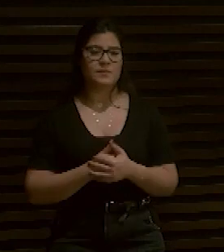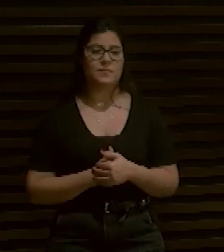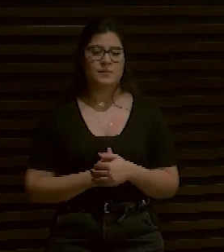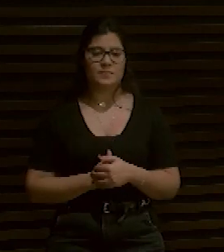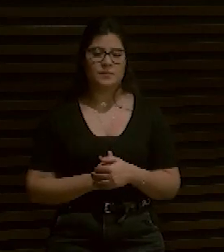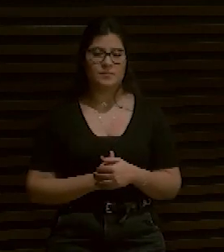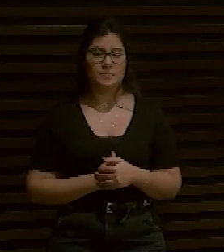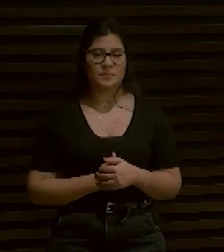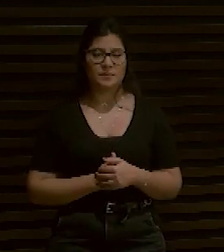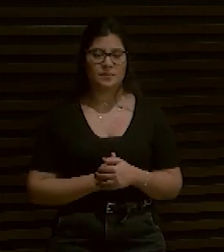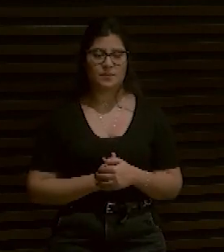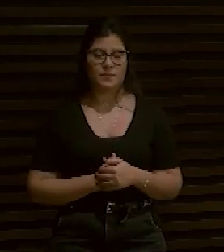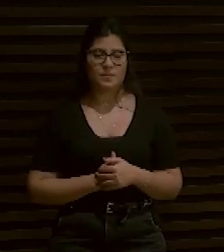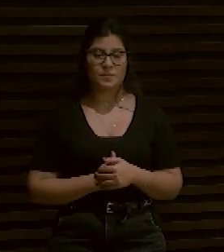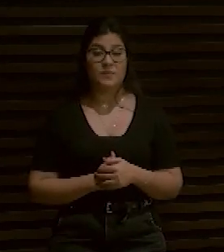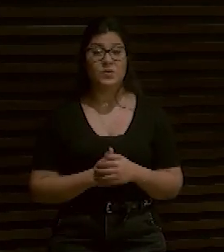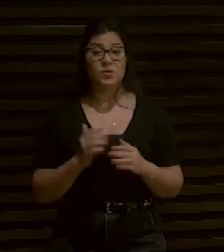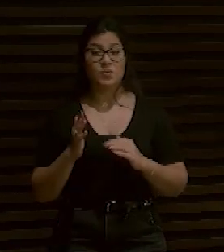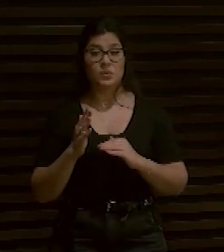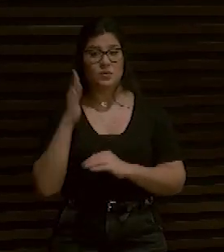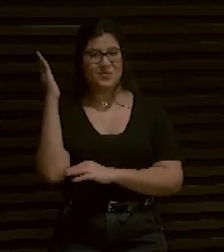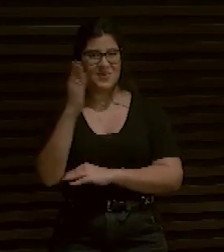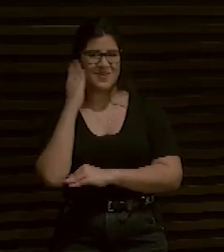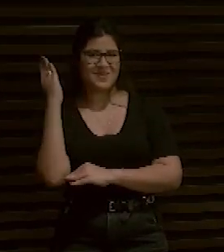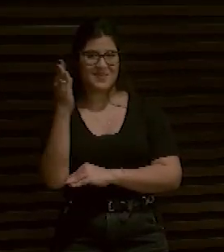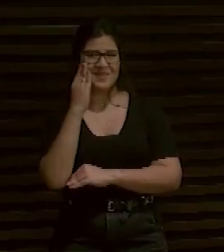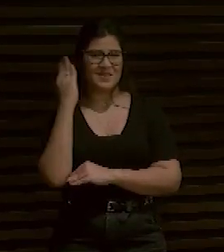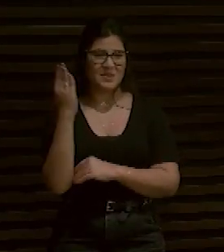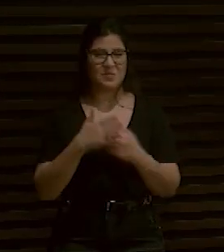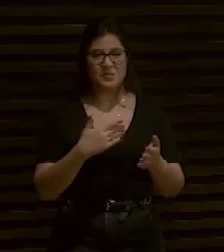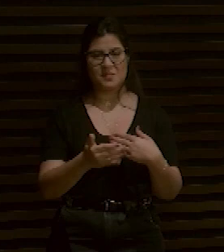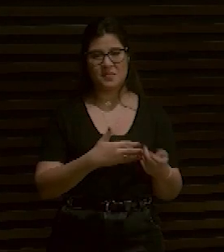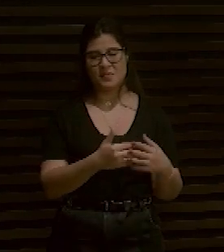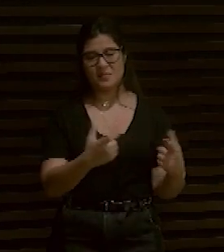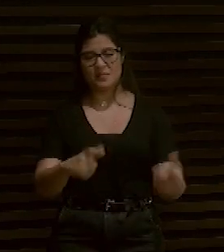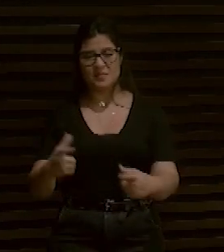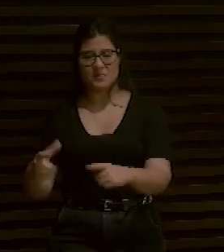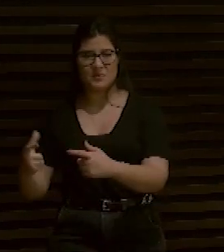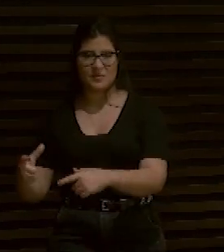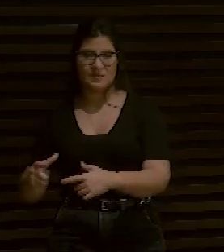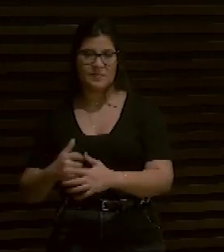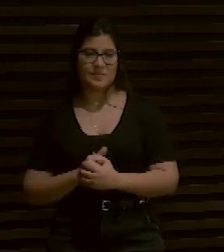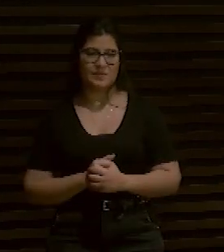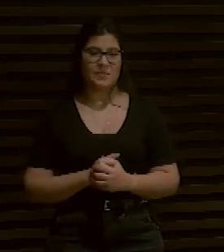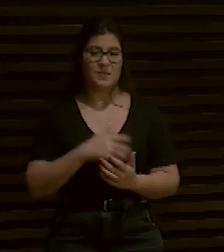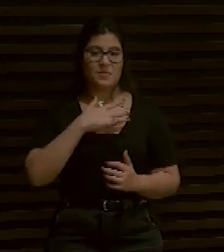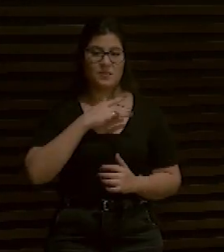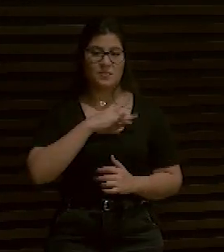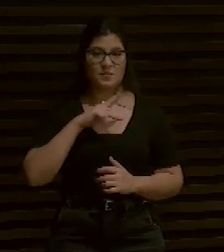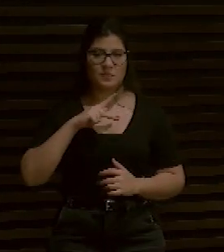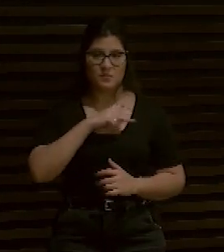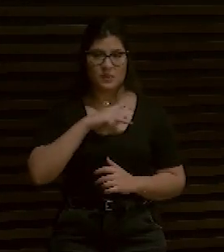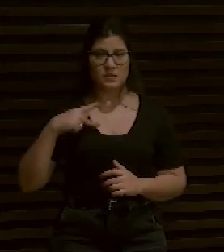trabalho. É em todo tempo, em todo lugar. Eu nunca esqueço de um dia que o pastor Maurício contou que ele pregou para um